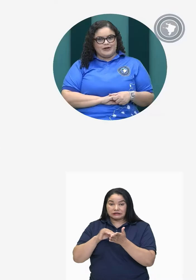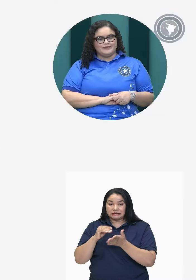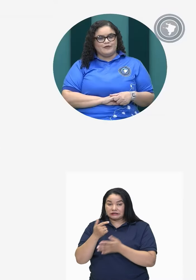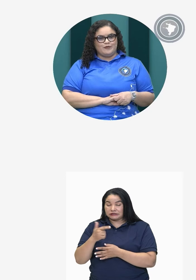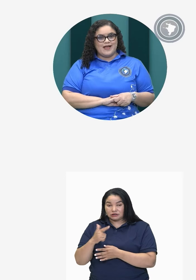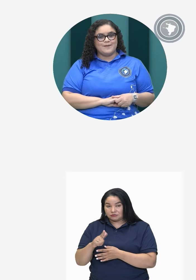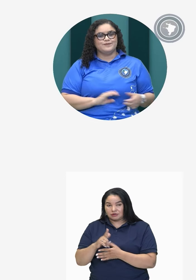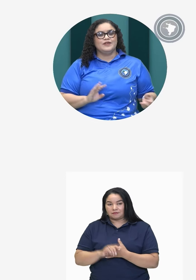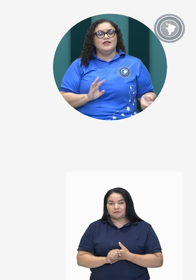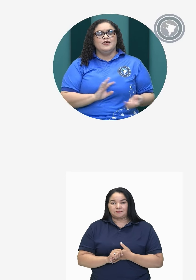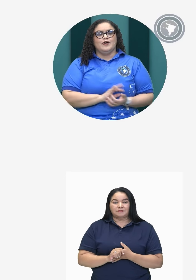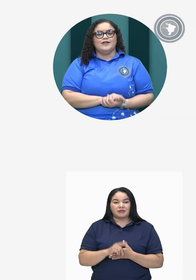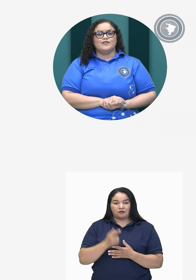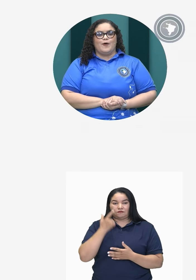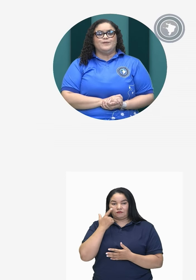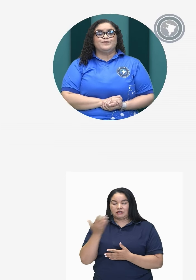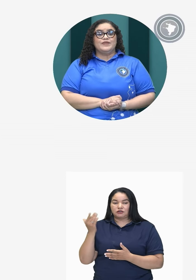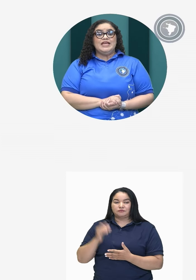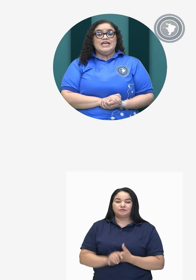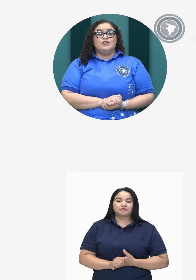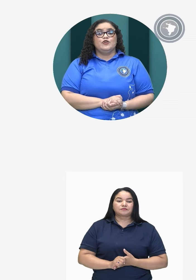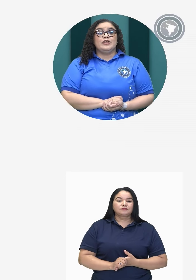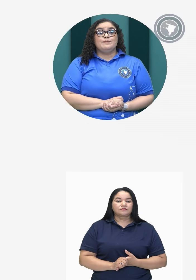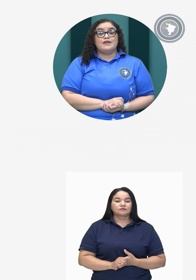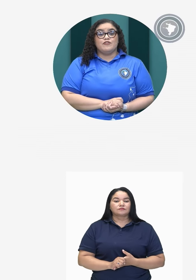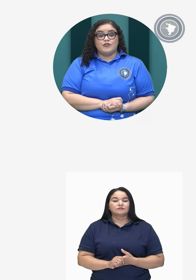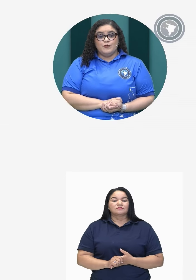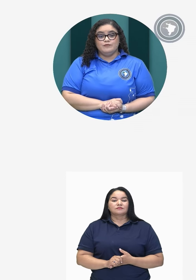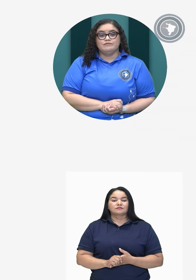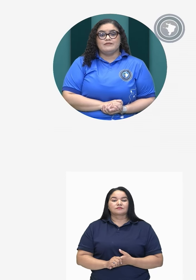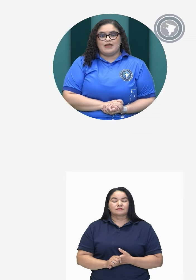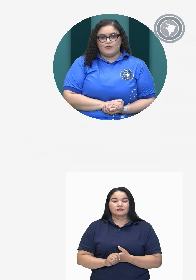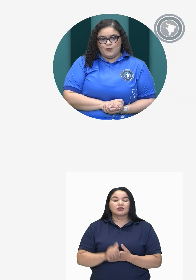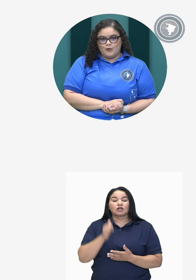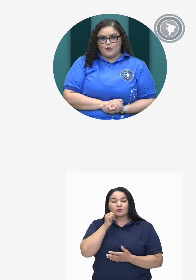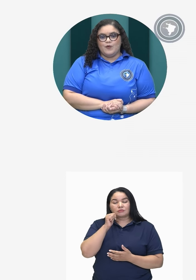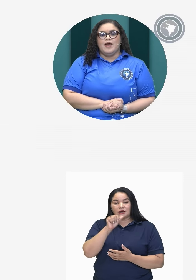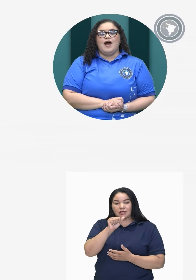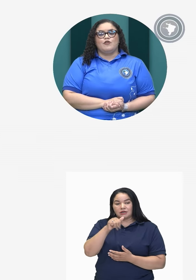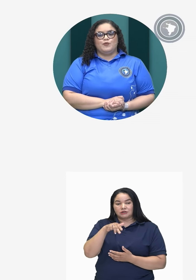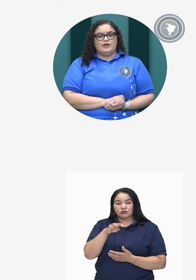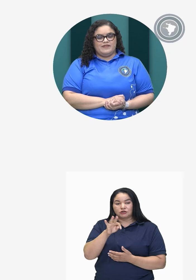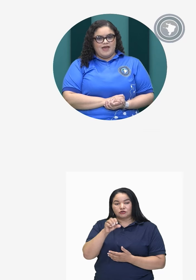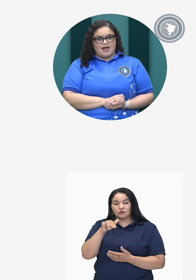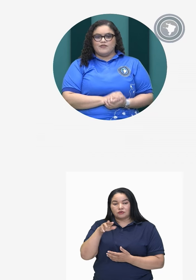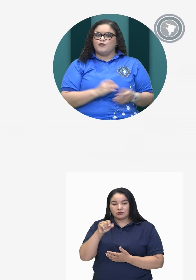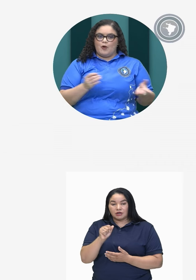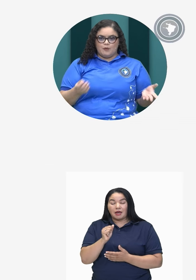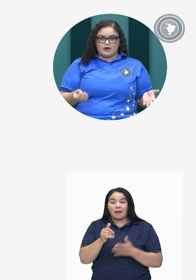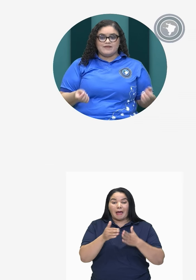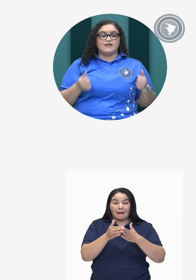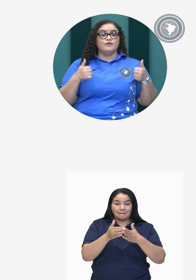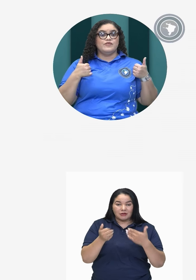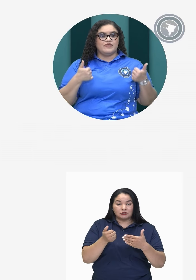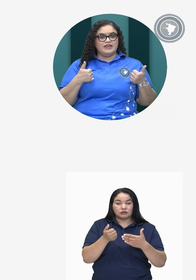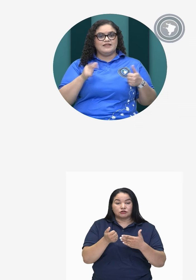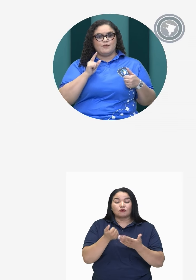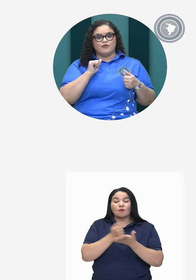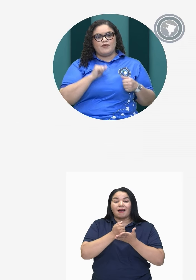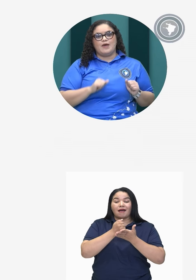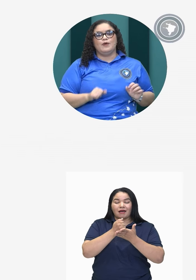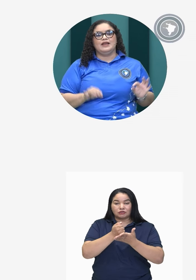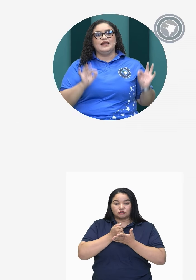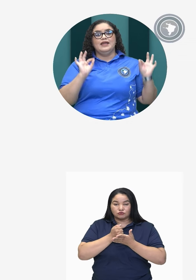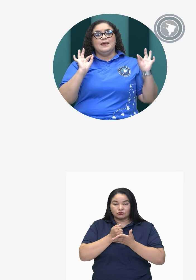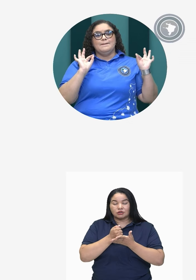disto agora. Vamos lá? Olhem só. Antônia pediu socorro aos policiais. Isto é uma oração, sim,